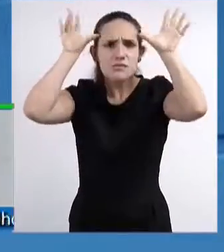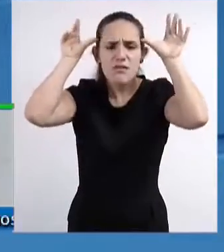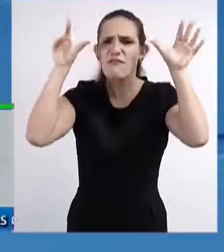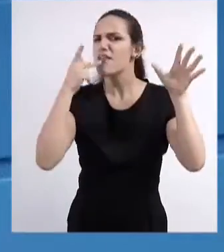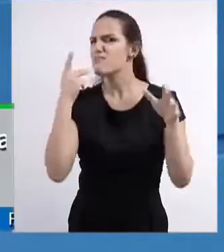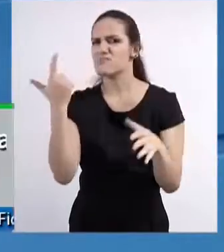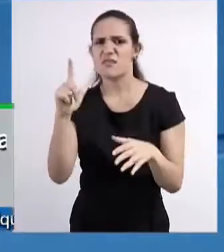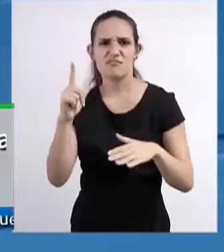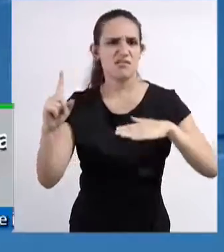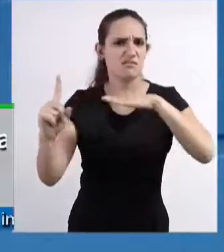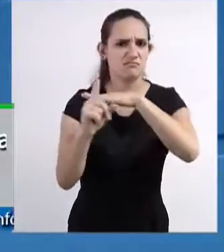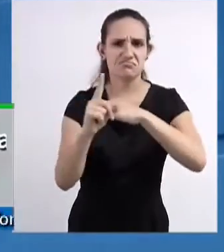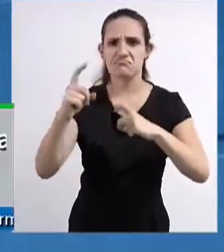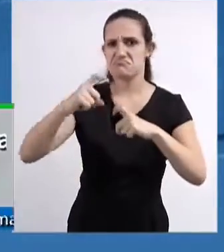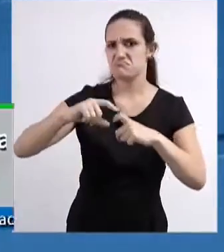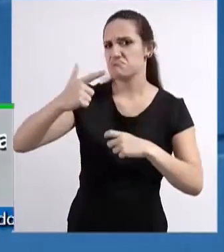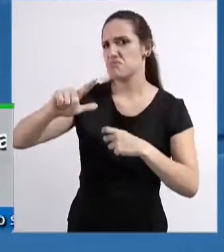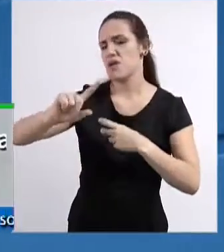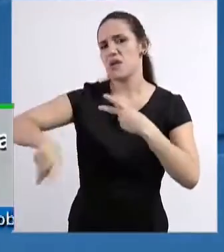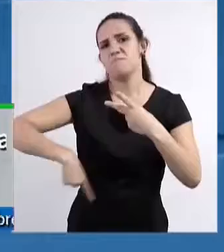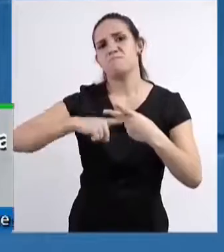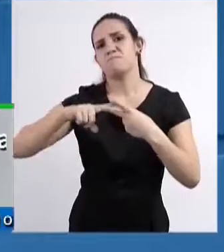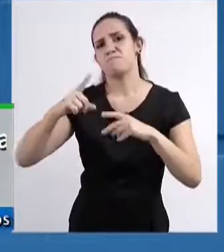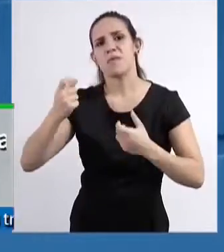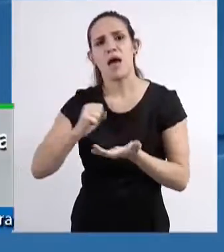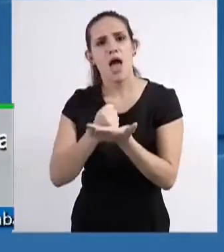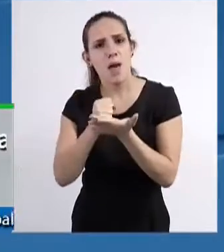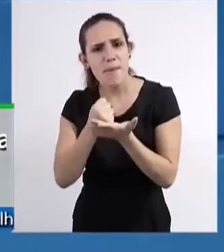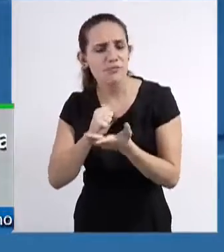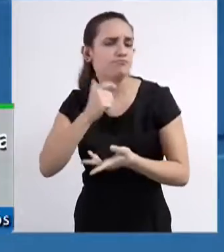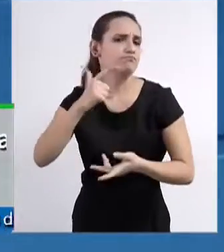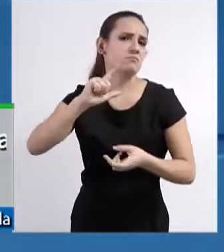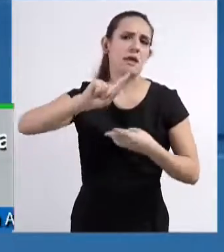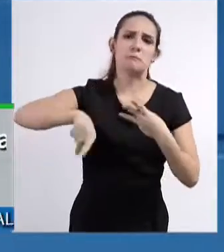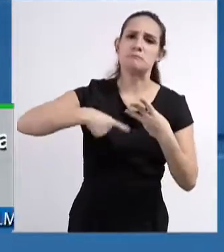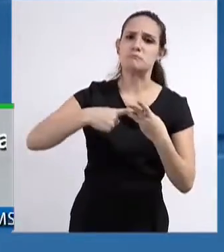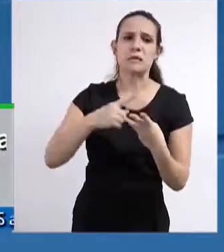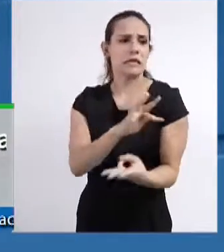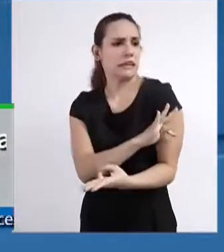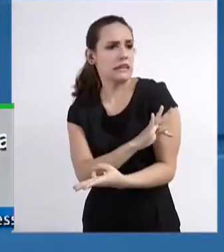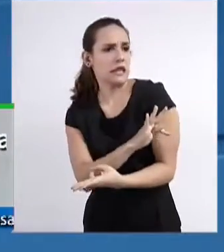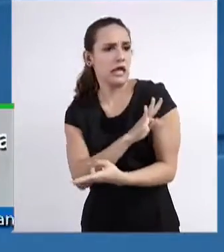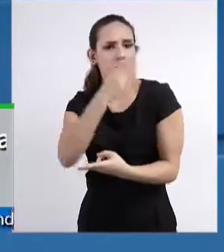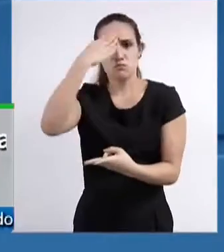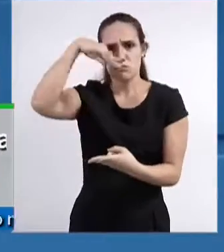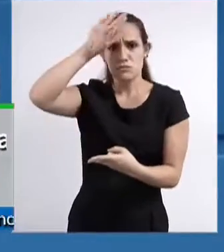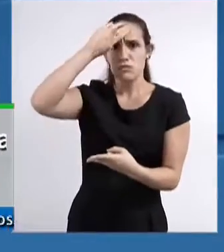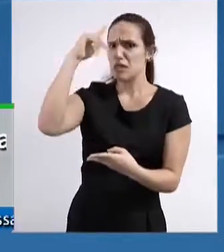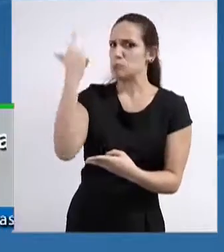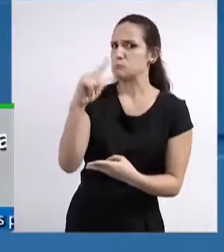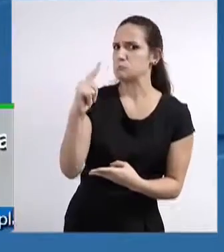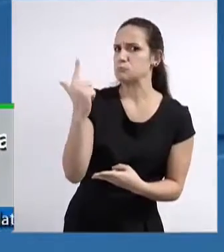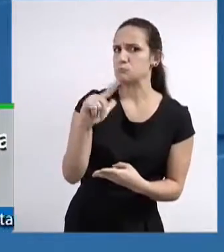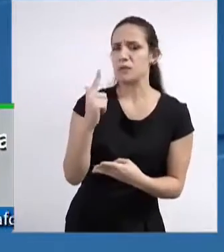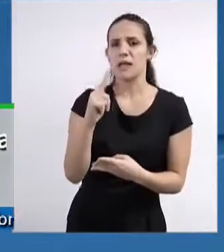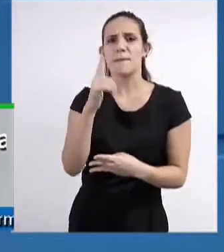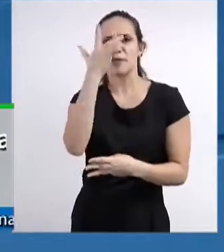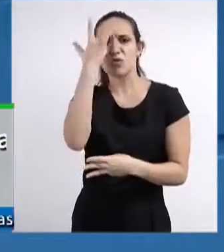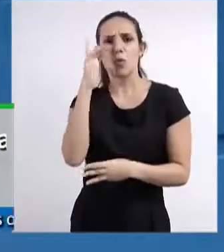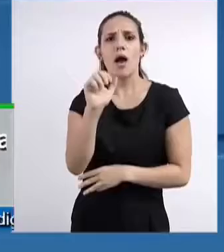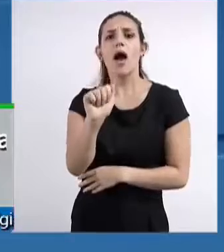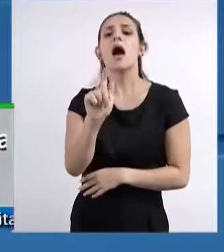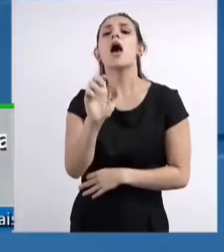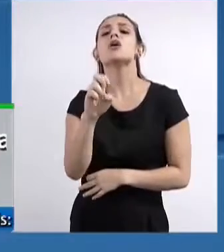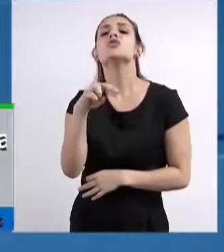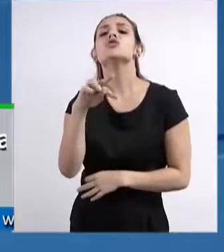falta de atendimento médico, da falta de medicamentos, da falta de técnicos de enfermagem, da falta de agentes de saúde